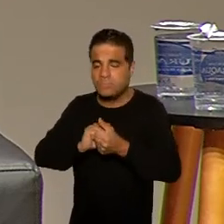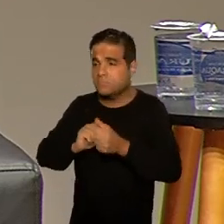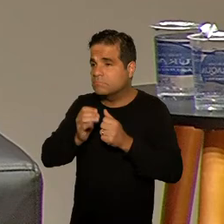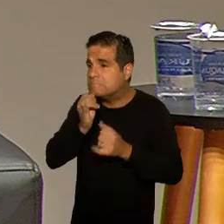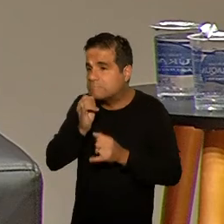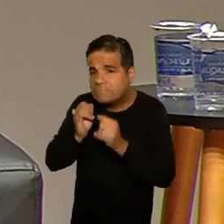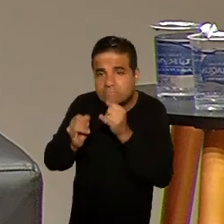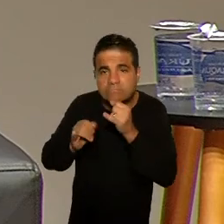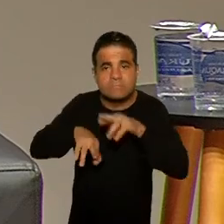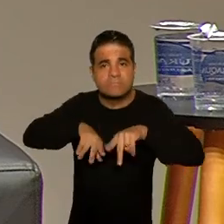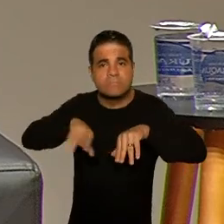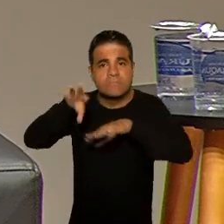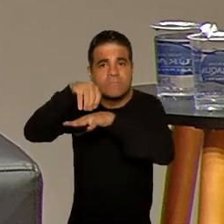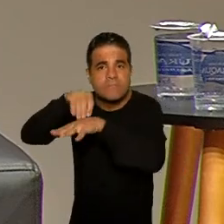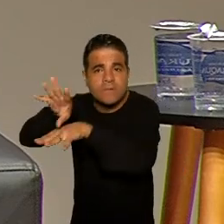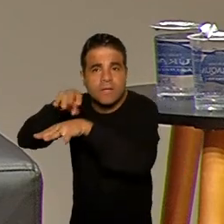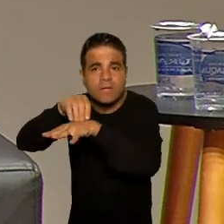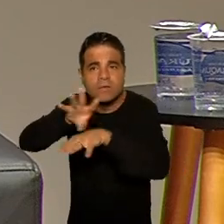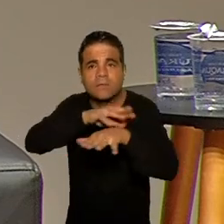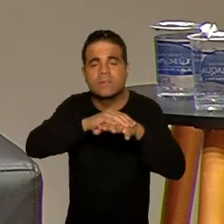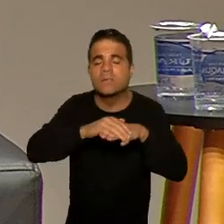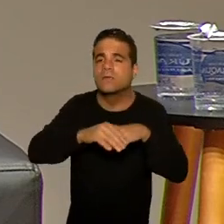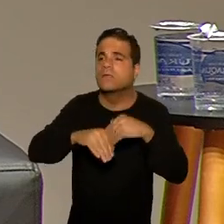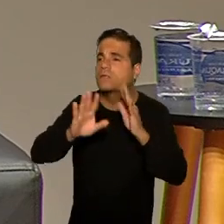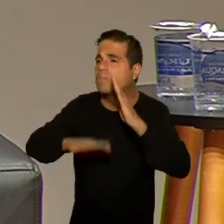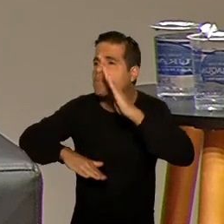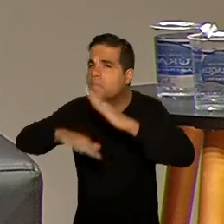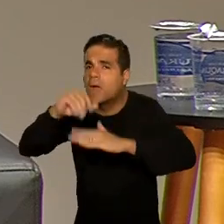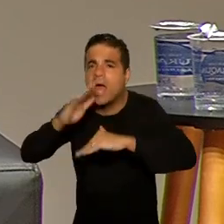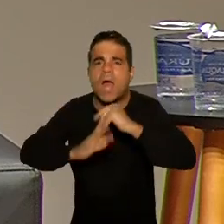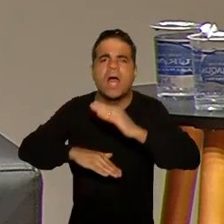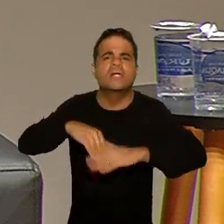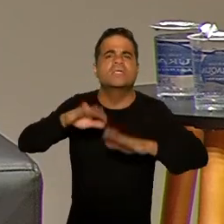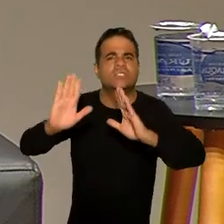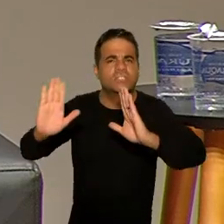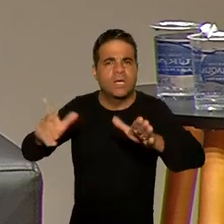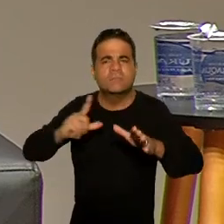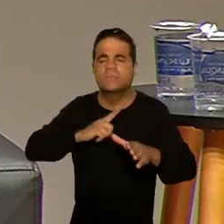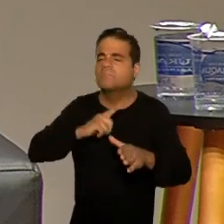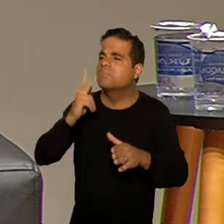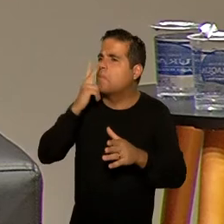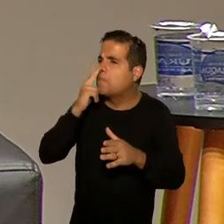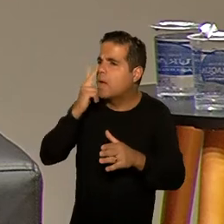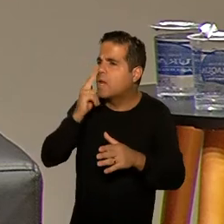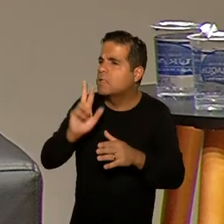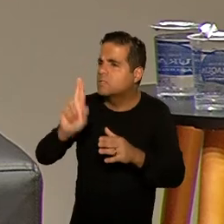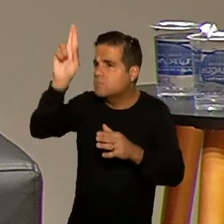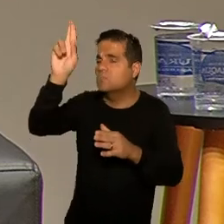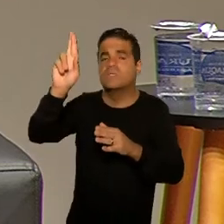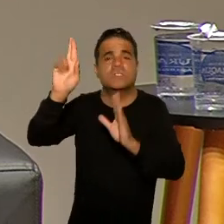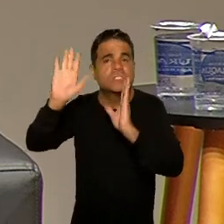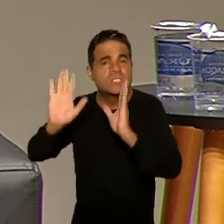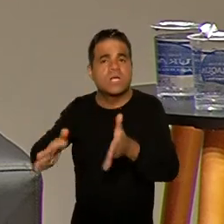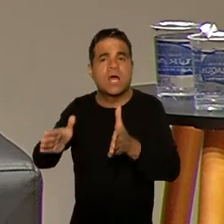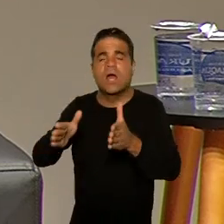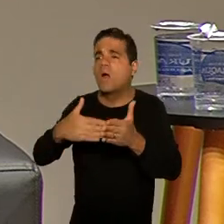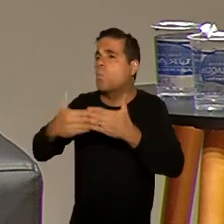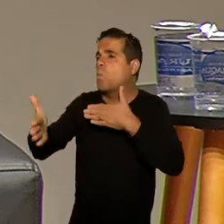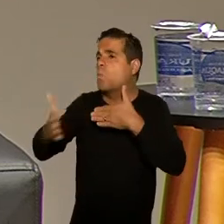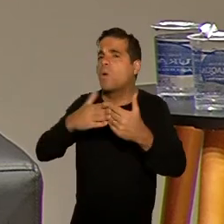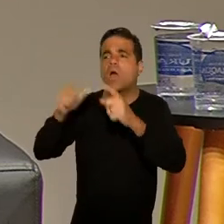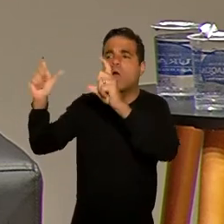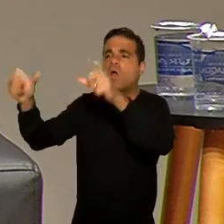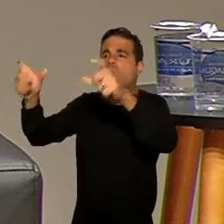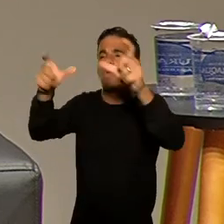citar exemplos de instituições com práticas distintas né mas que me parece uma responsabilidade de qualquer